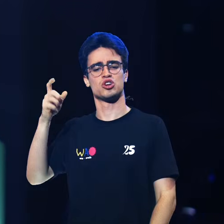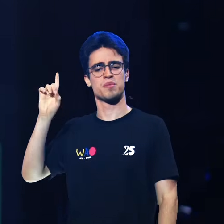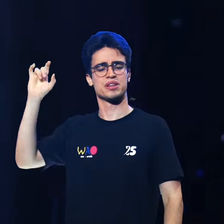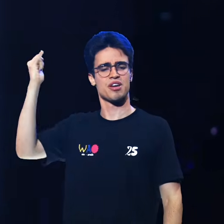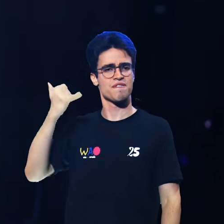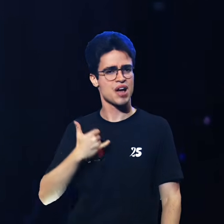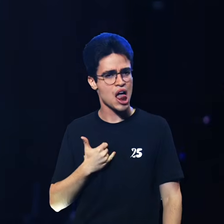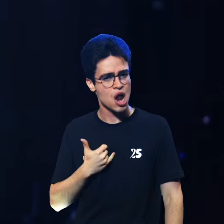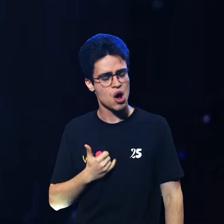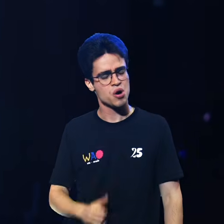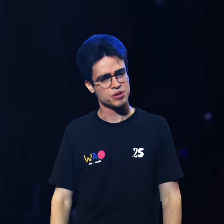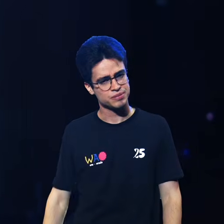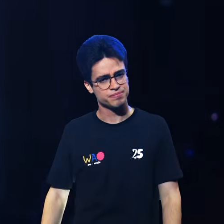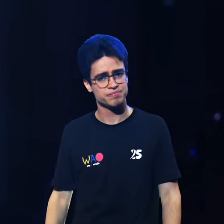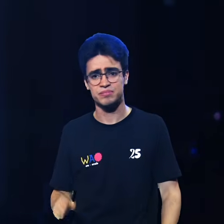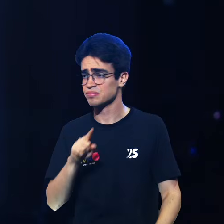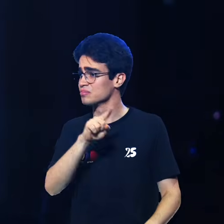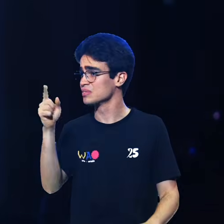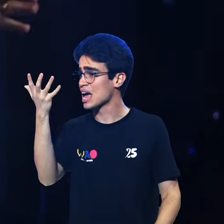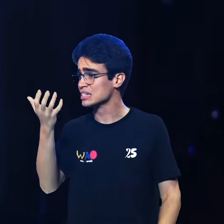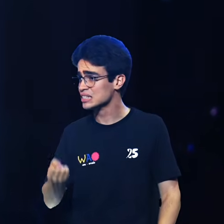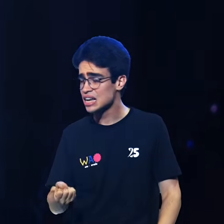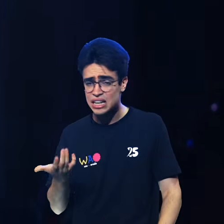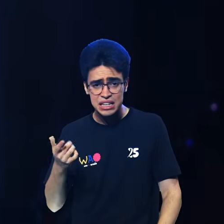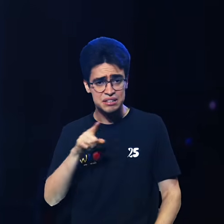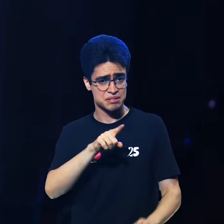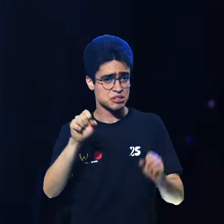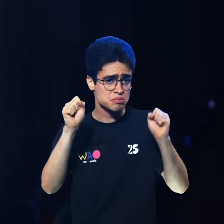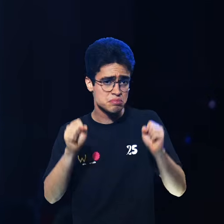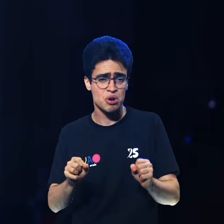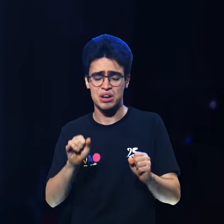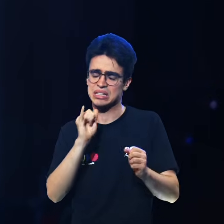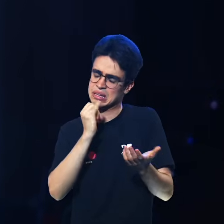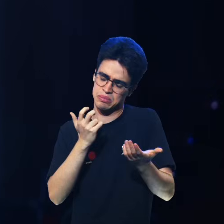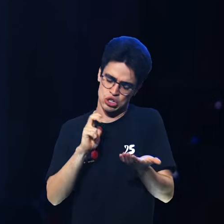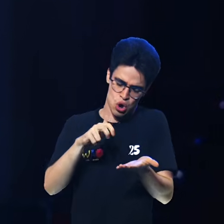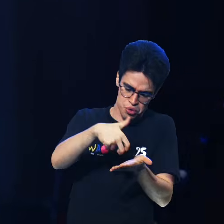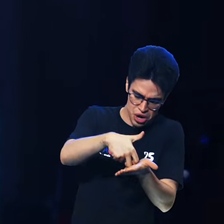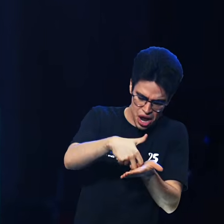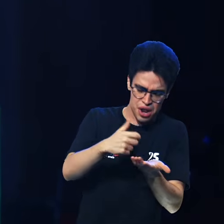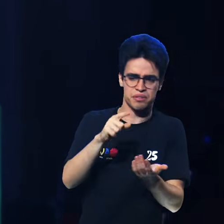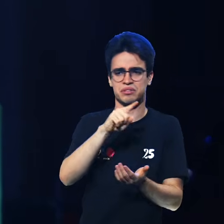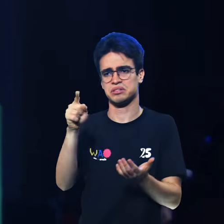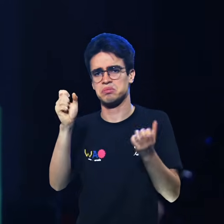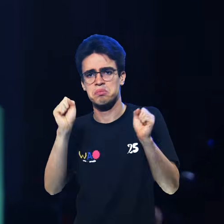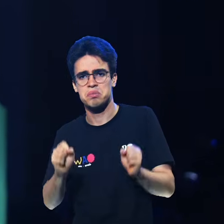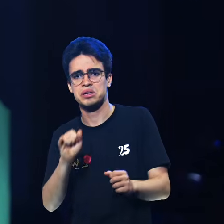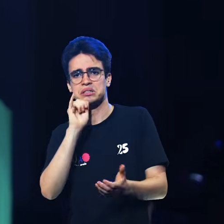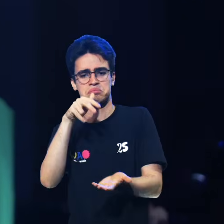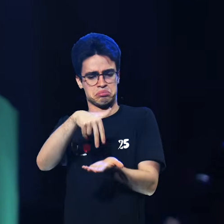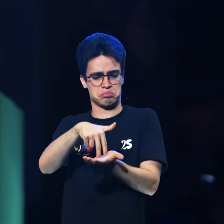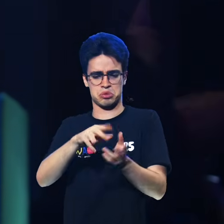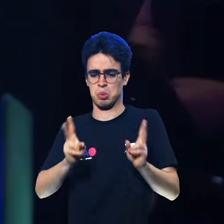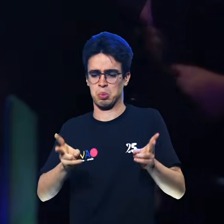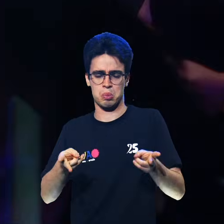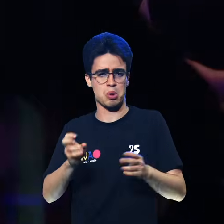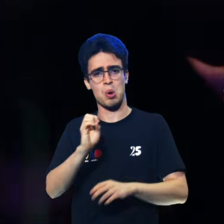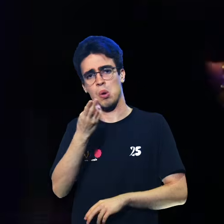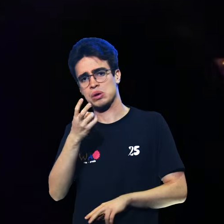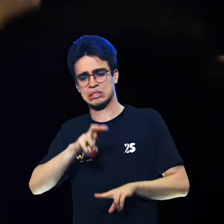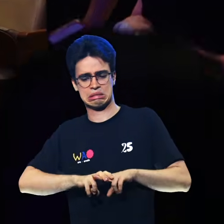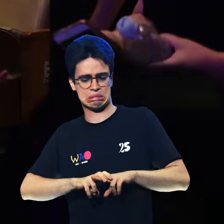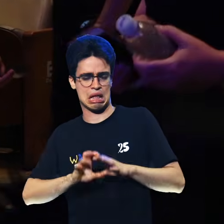comigo. Então, se você quer fazer isso, você pode fazer isso dobrando o seu joelho, você pode fazer isso em pé no seu lugar, pode até